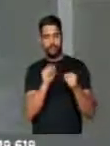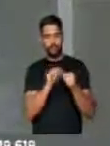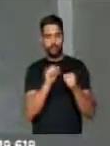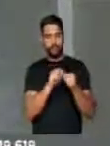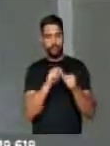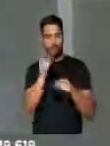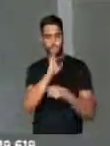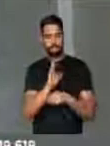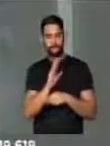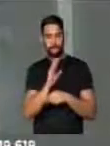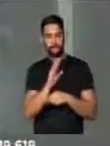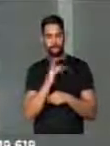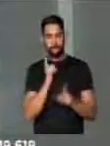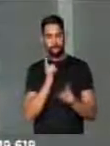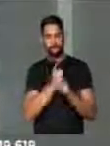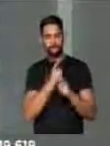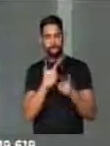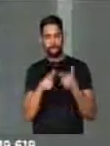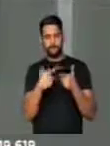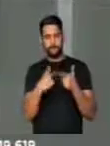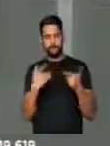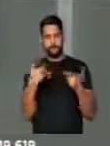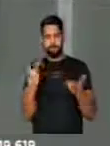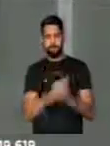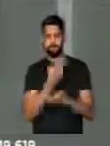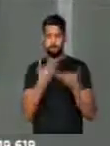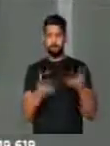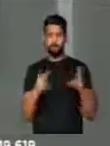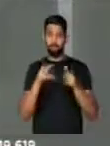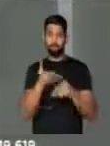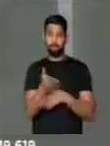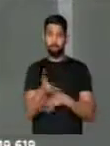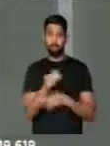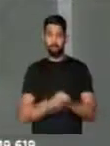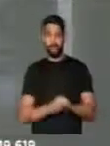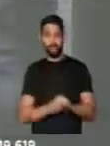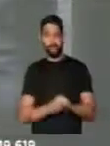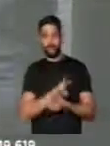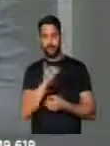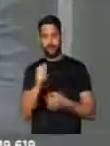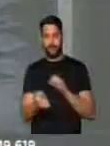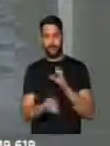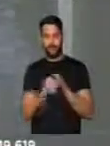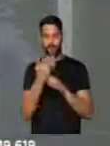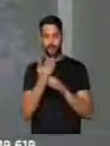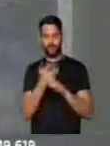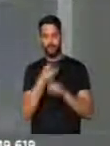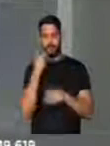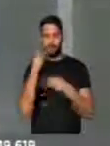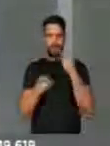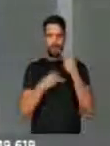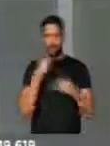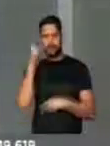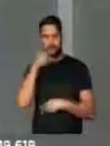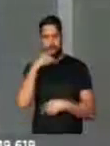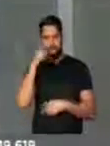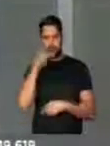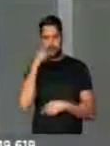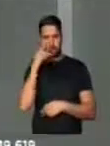fizeram com que o Brasil se encontrasse na situação de hoje. Foi-se constituído no discurso